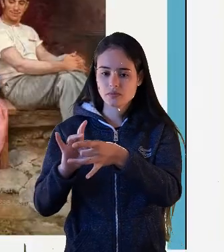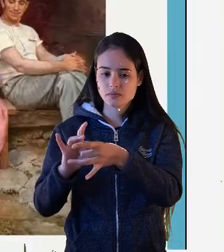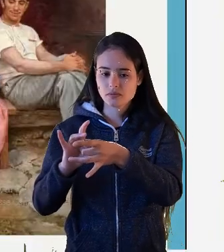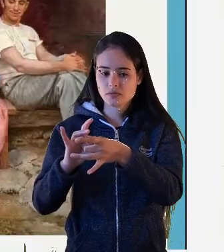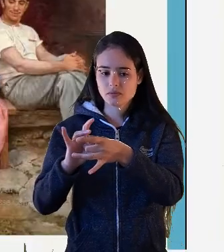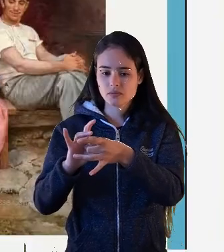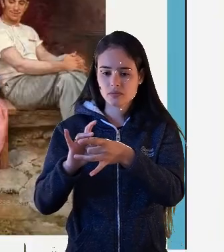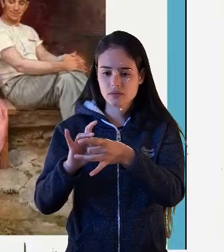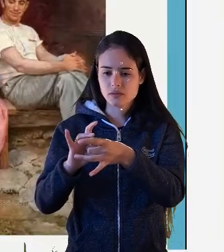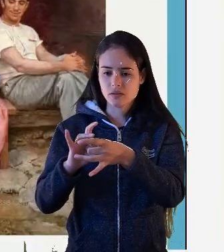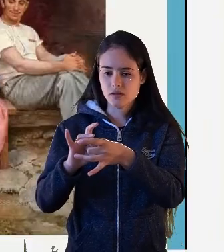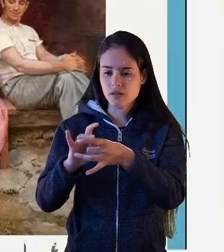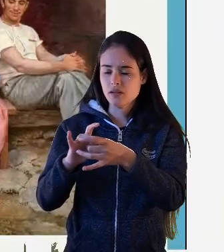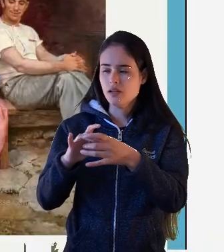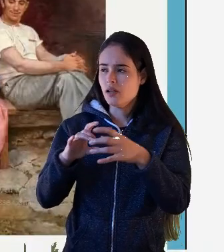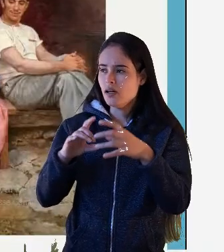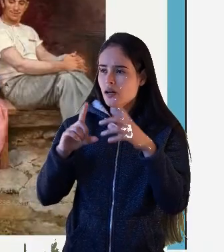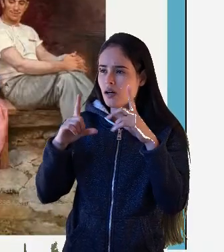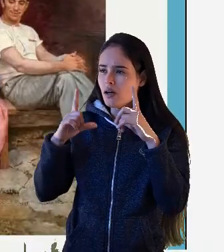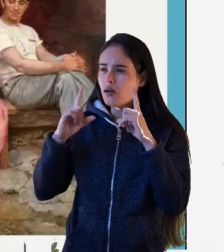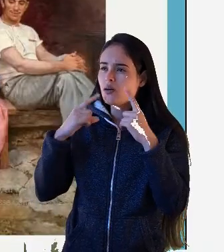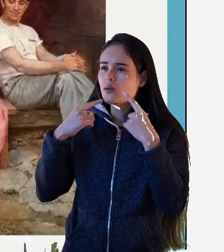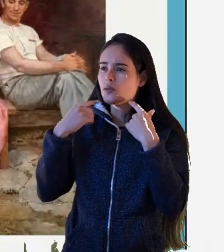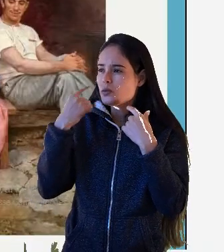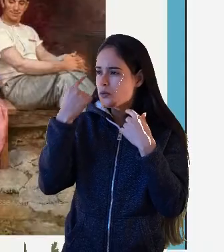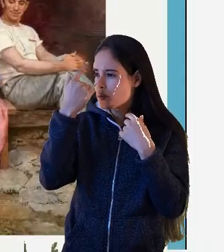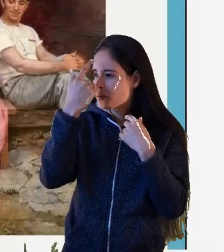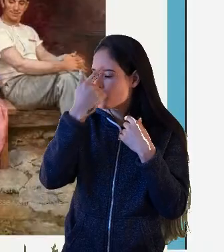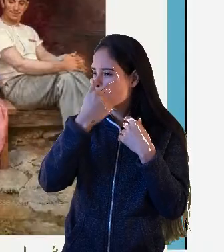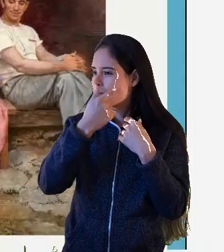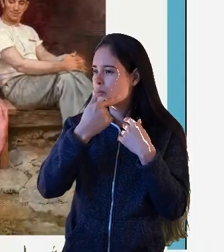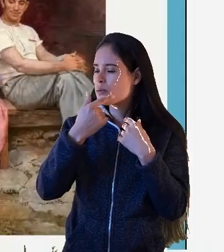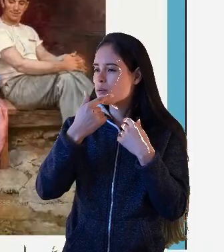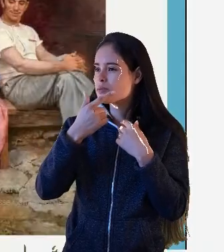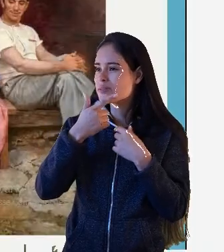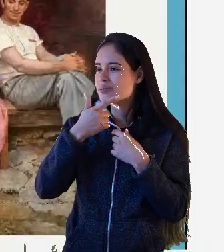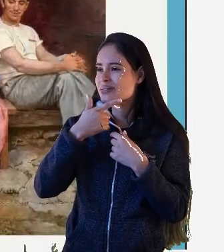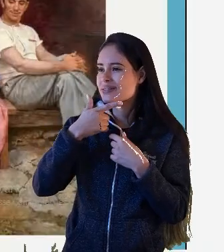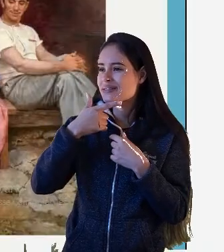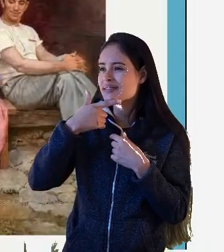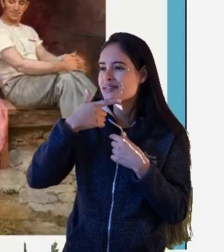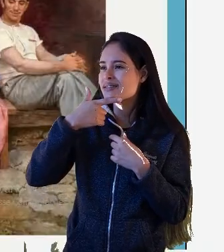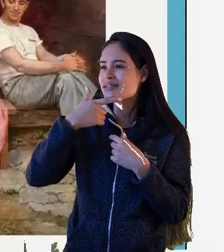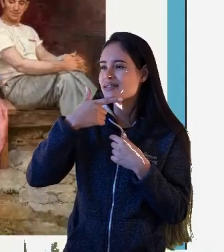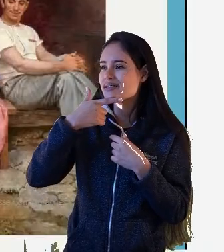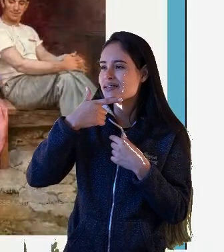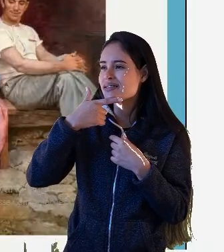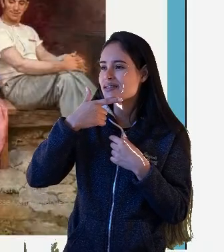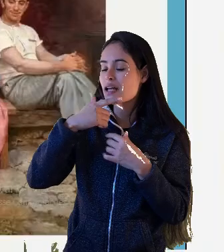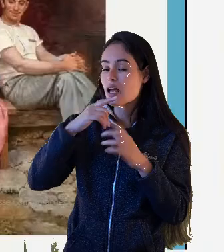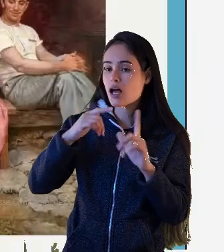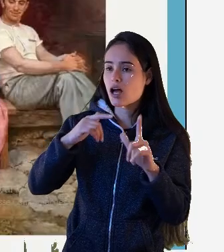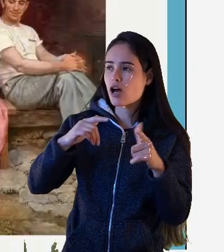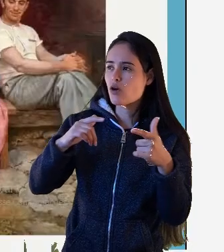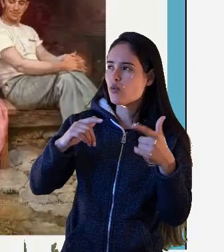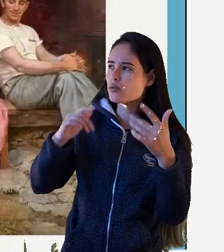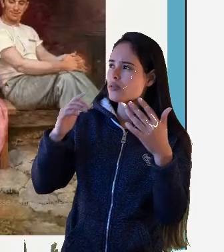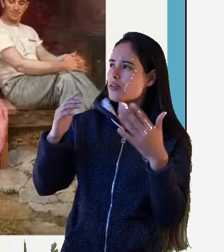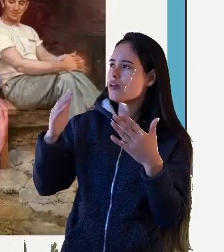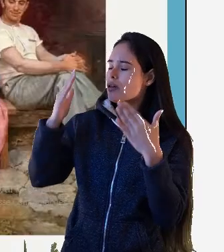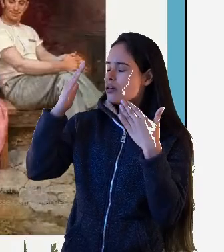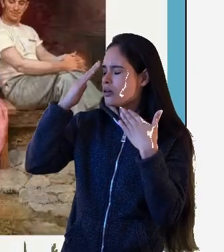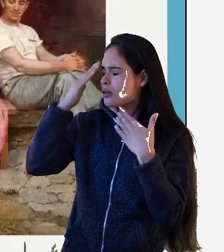que isso foi um projeto mesmo, que é um projeto higienista, né? Até republicano, né? Então essa república que